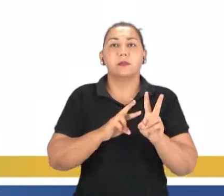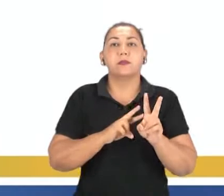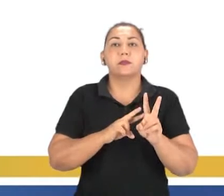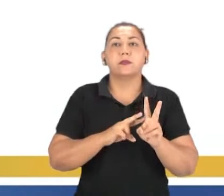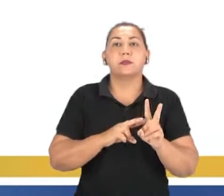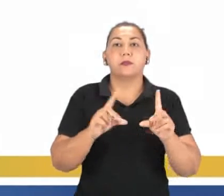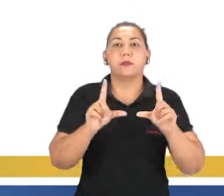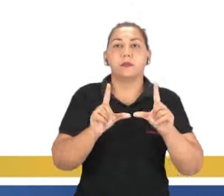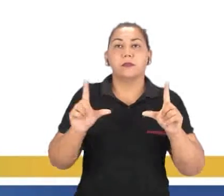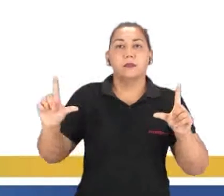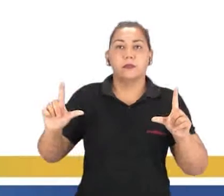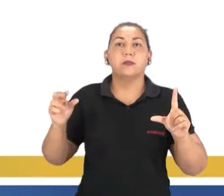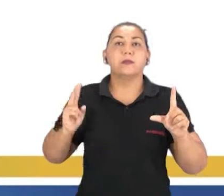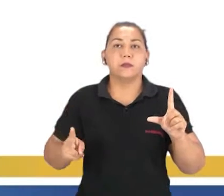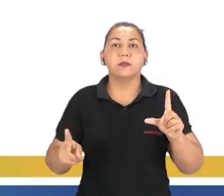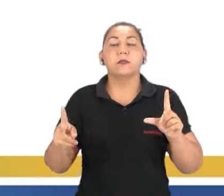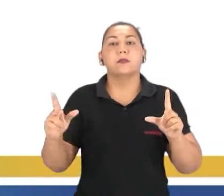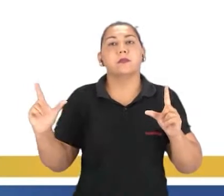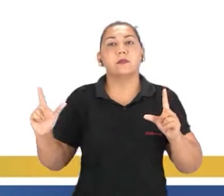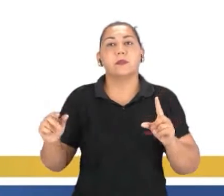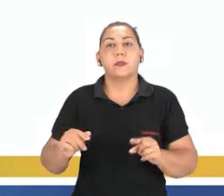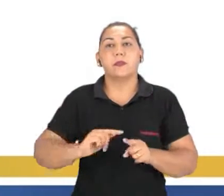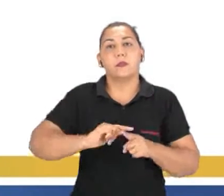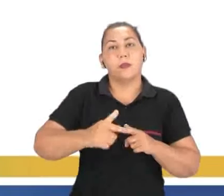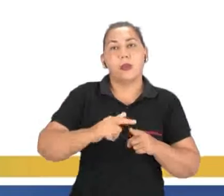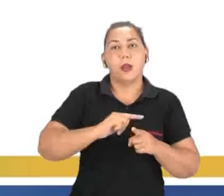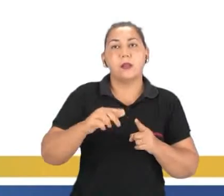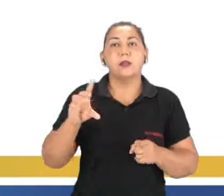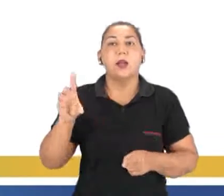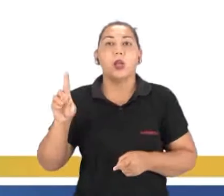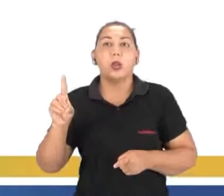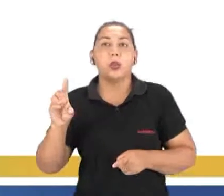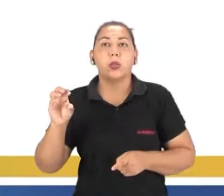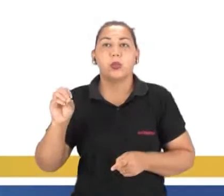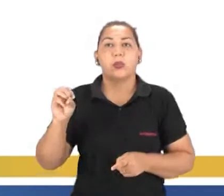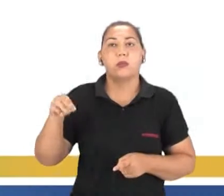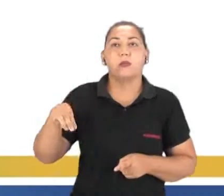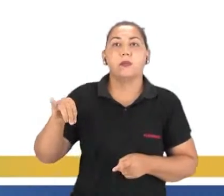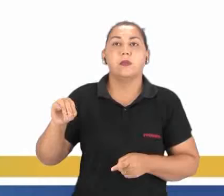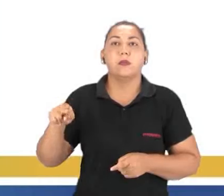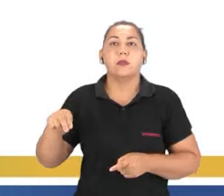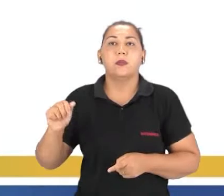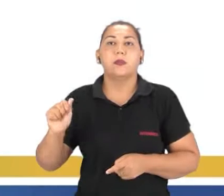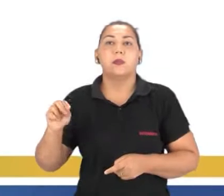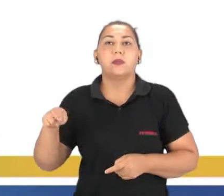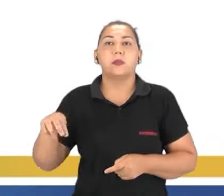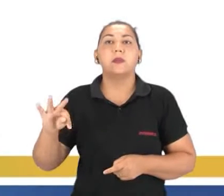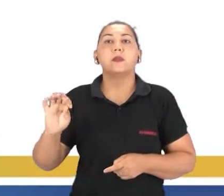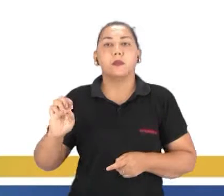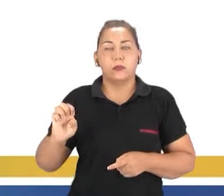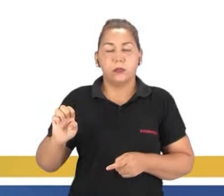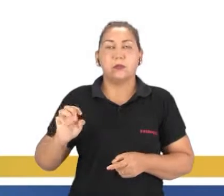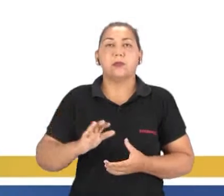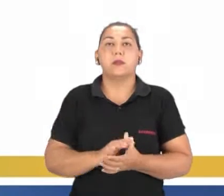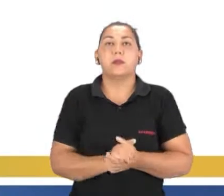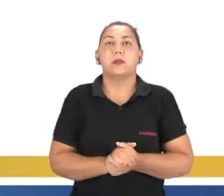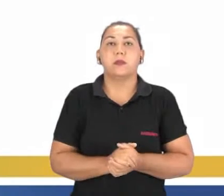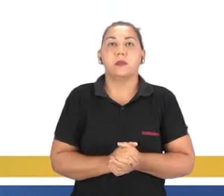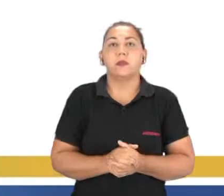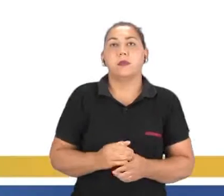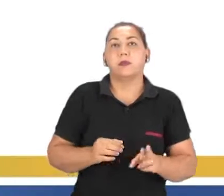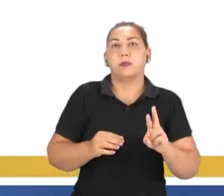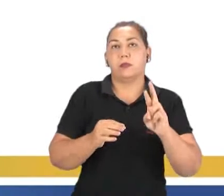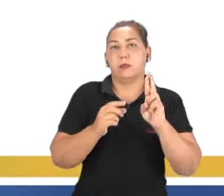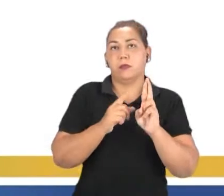caso da textura, a textura lisa ela é dominante. Aqui foi determinado pela letra R, então Rzão, Rzão